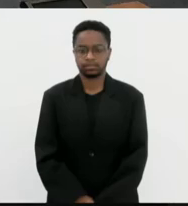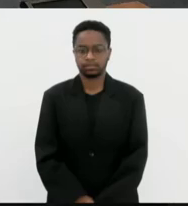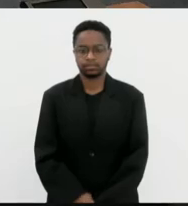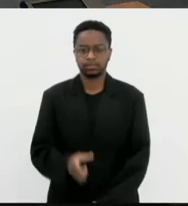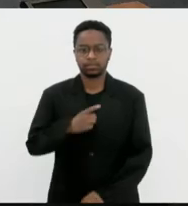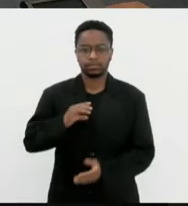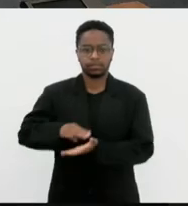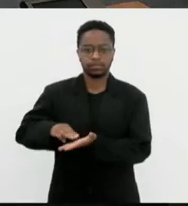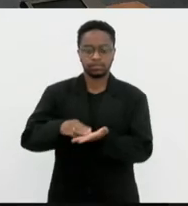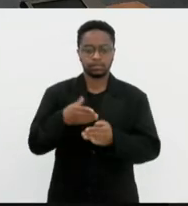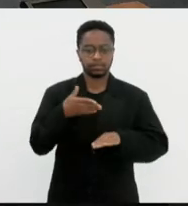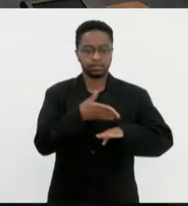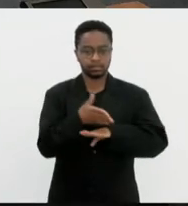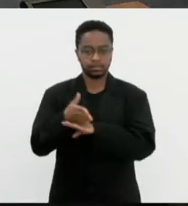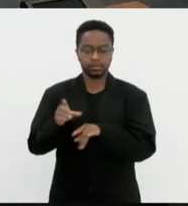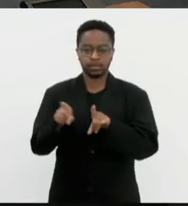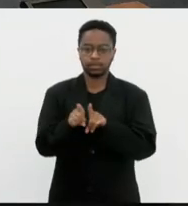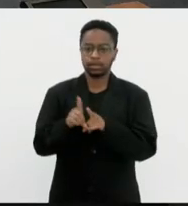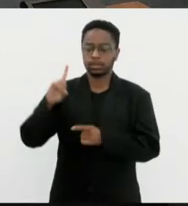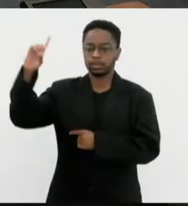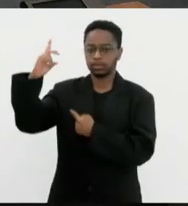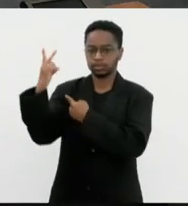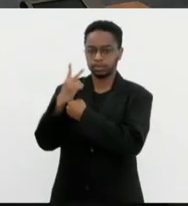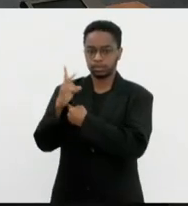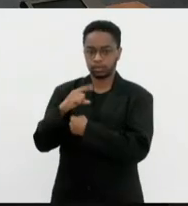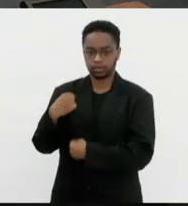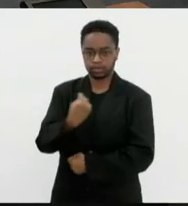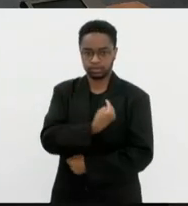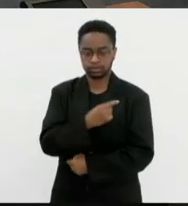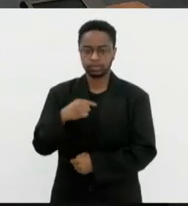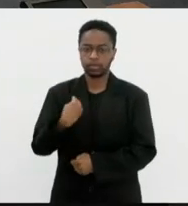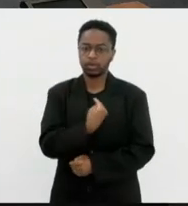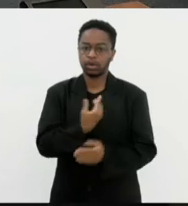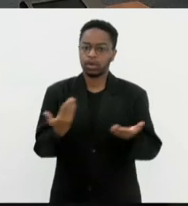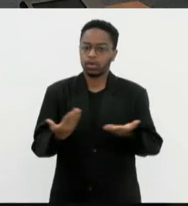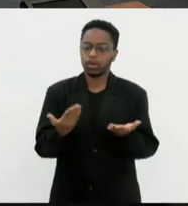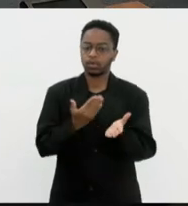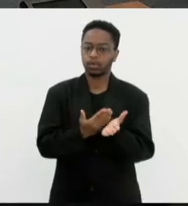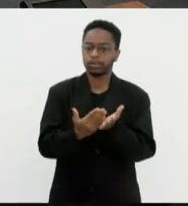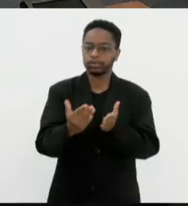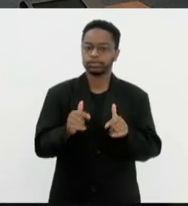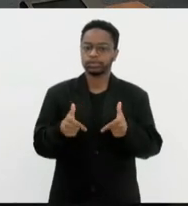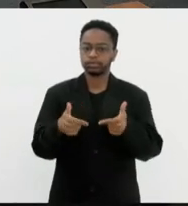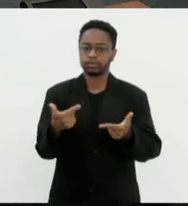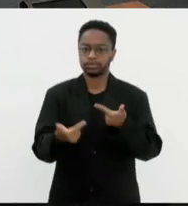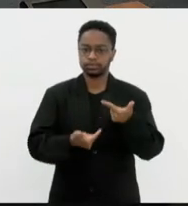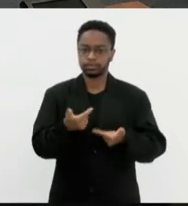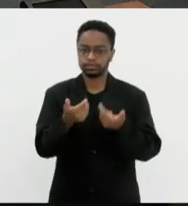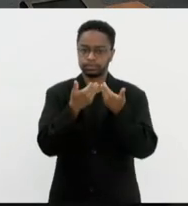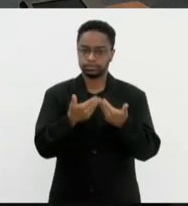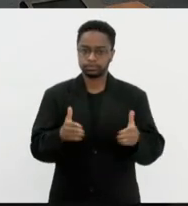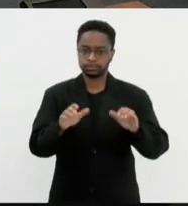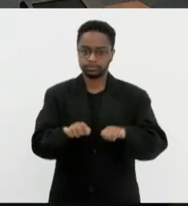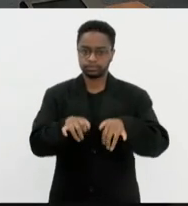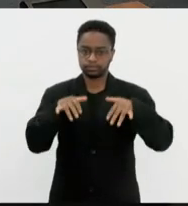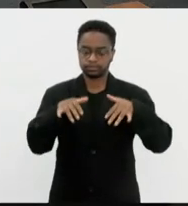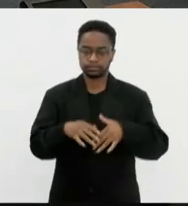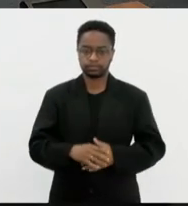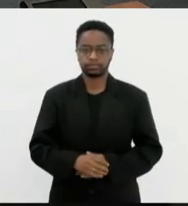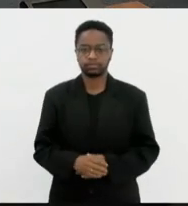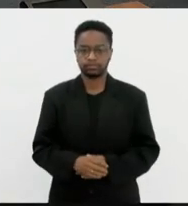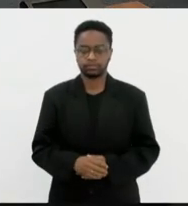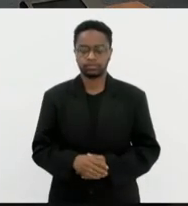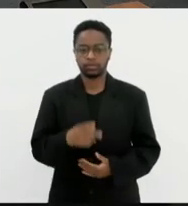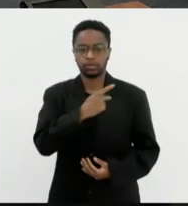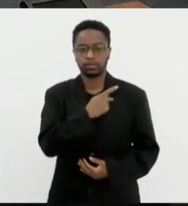Havendo o número legal e sobre a proteção de Deus, iniciamos nosso trabalho. Está aberto a sessão.